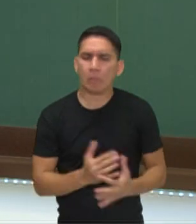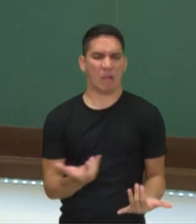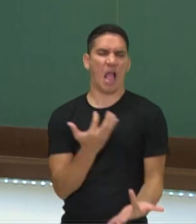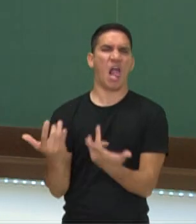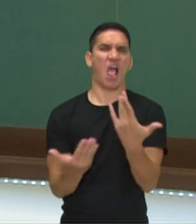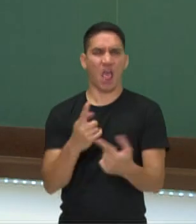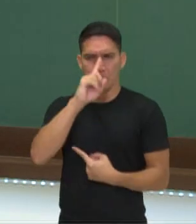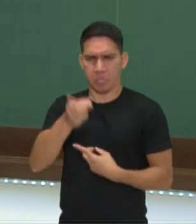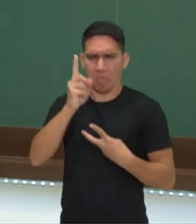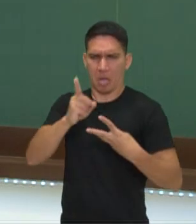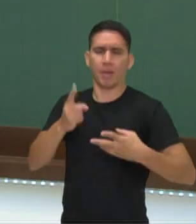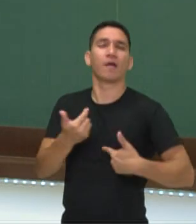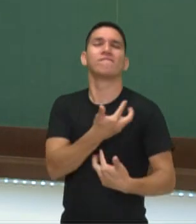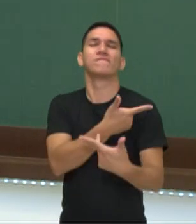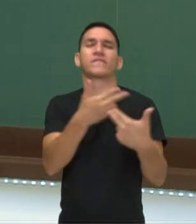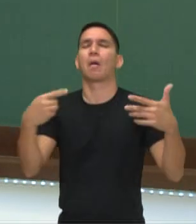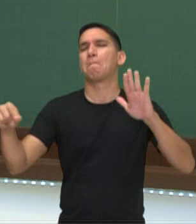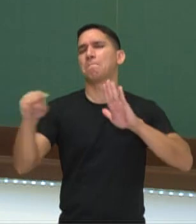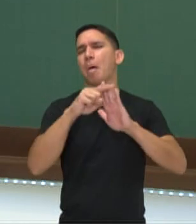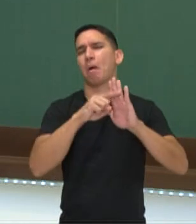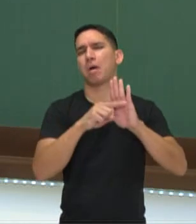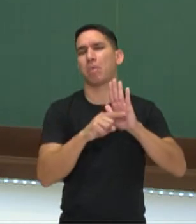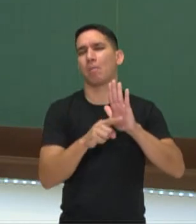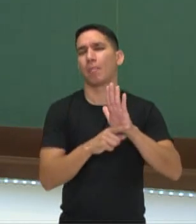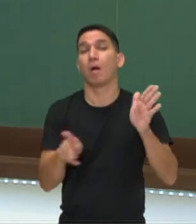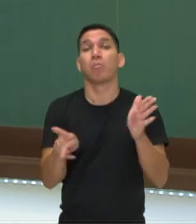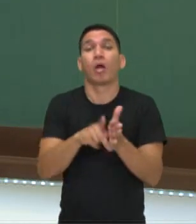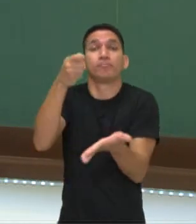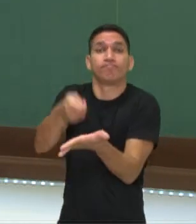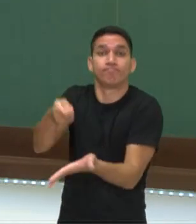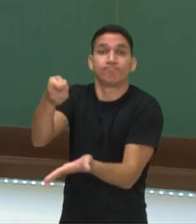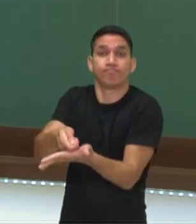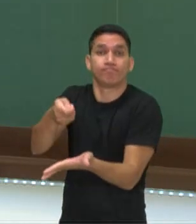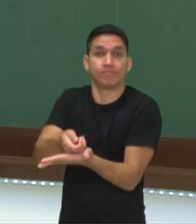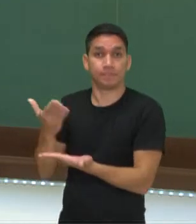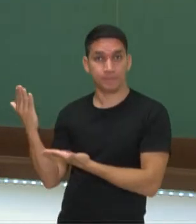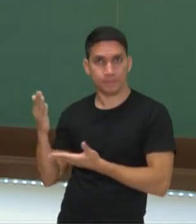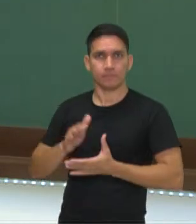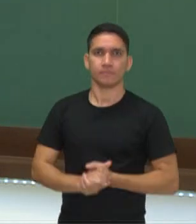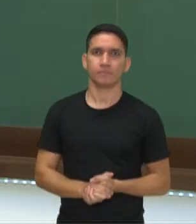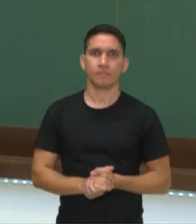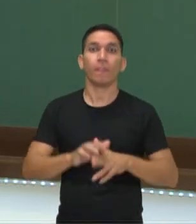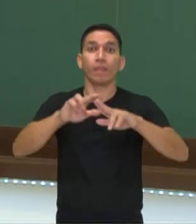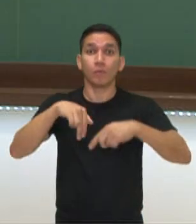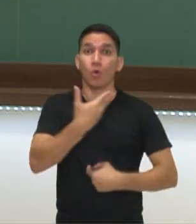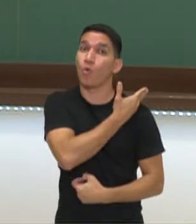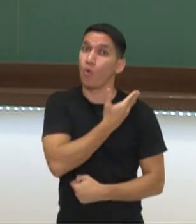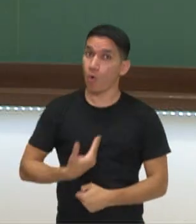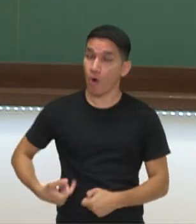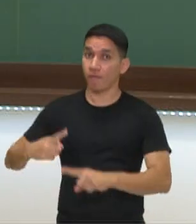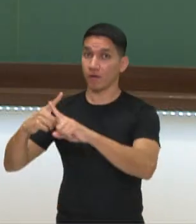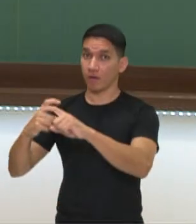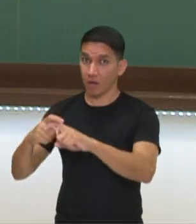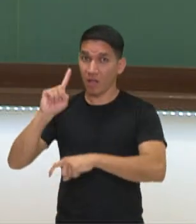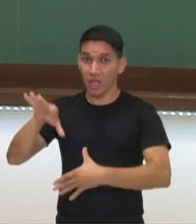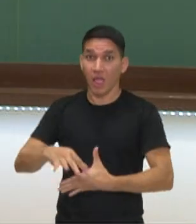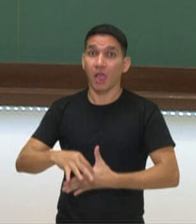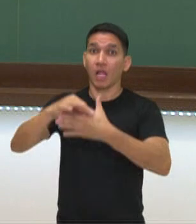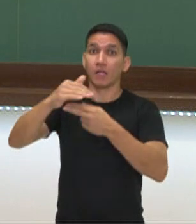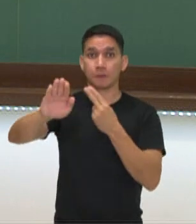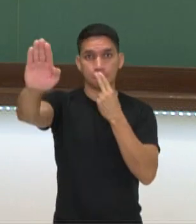série de outras medidas de uma ditadura. Então você tem o governo nazista